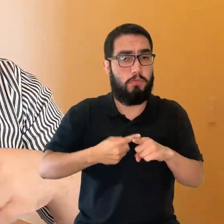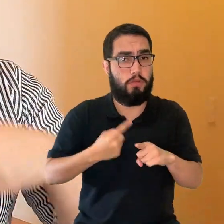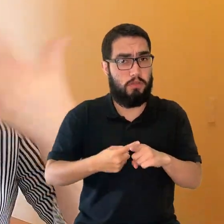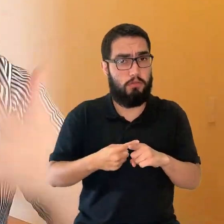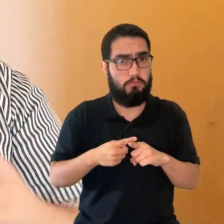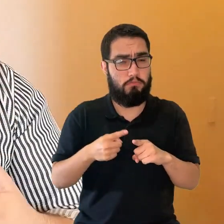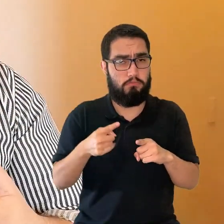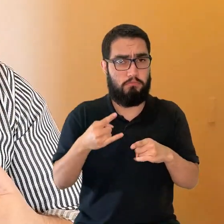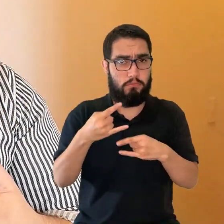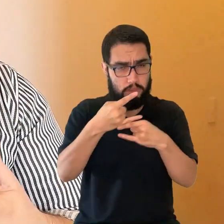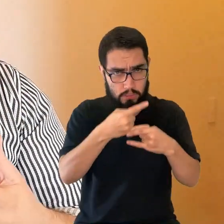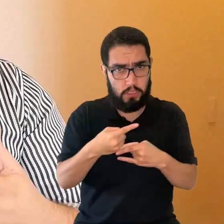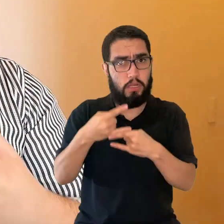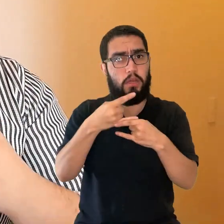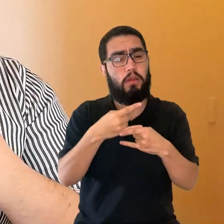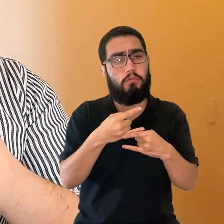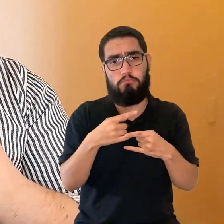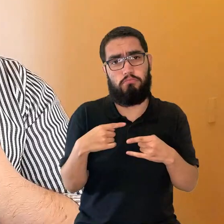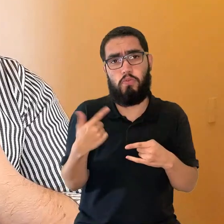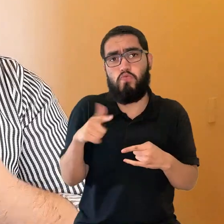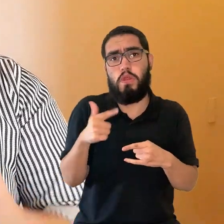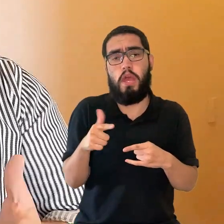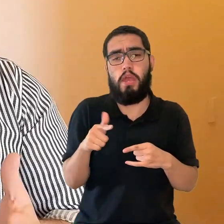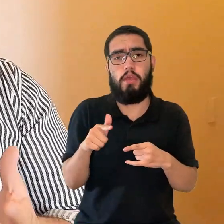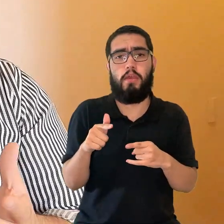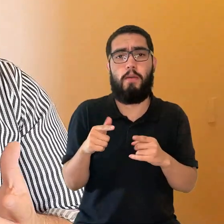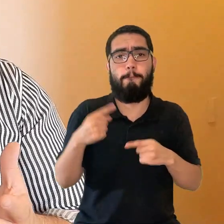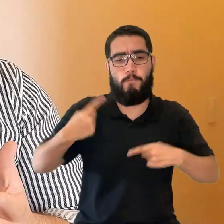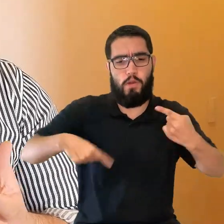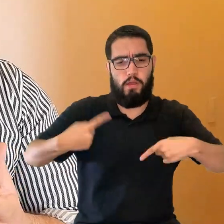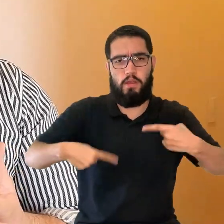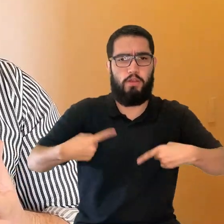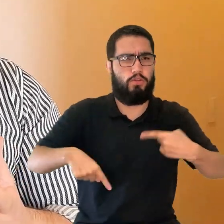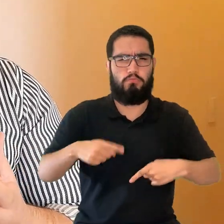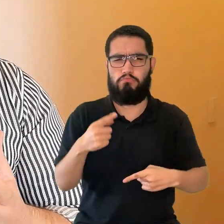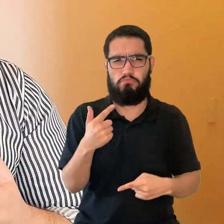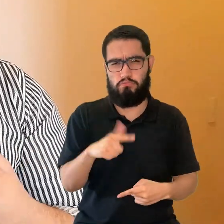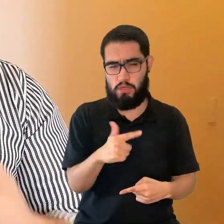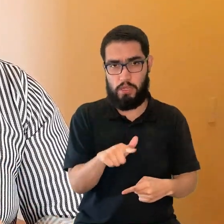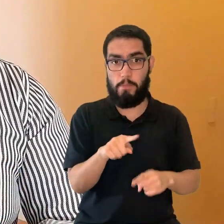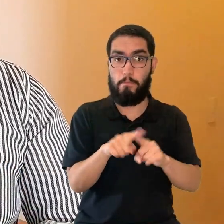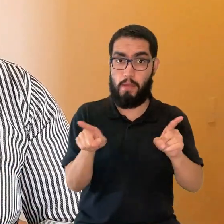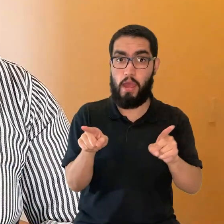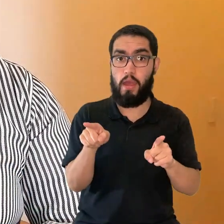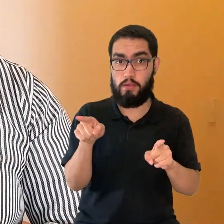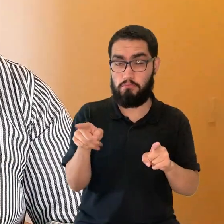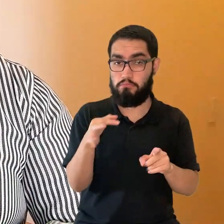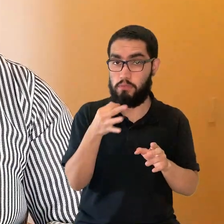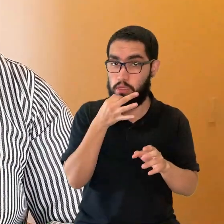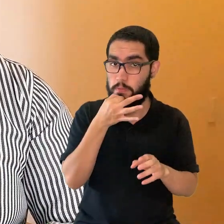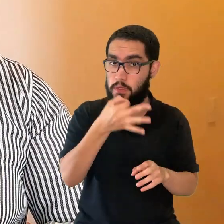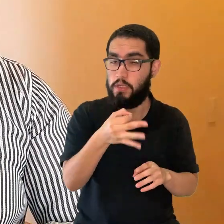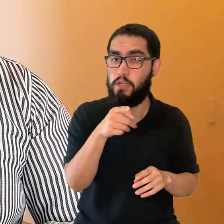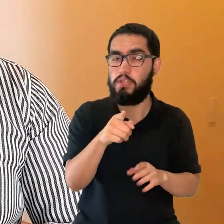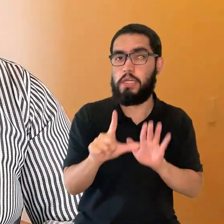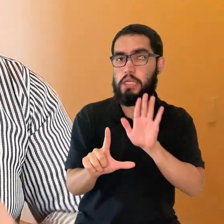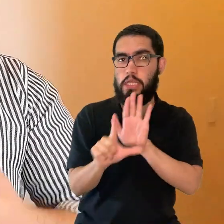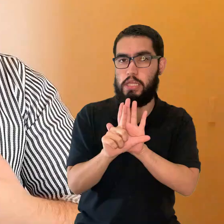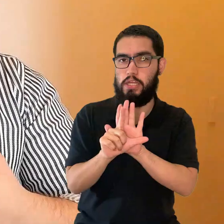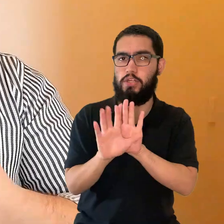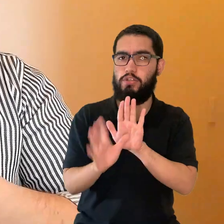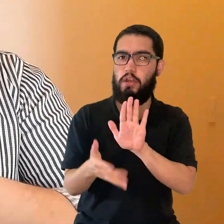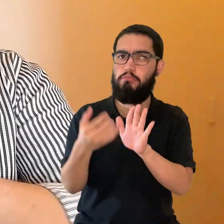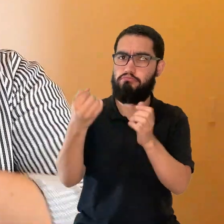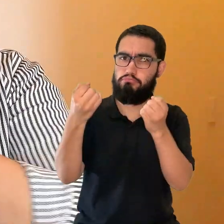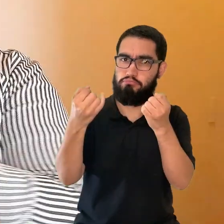tanto o canal quanto a nossa palestra, ela não tem viés político algum, mas eu acho muito interessante comentar dessa lei,